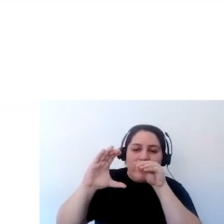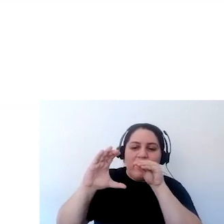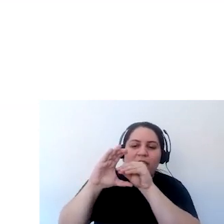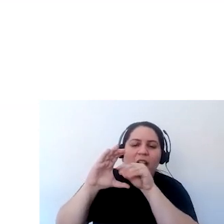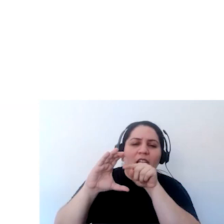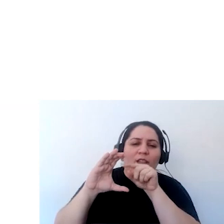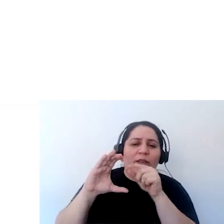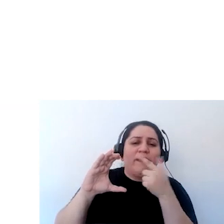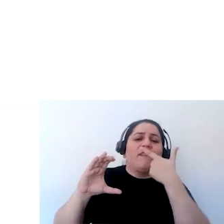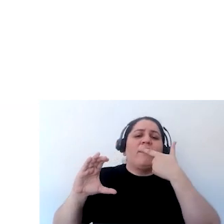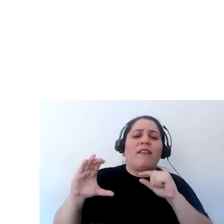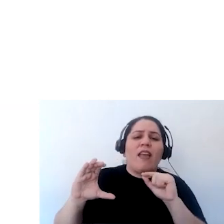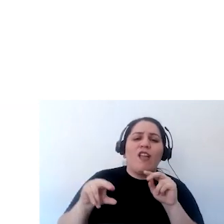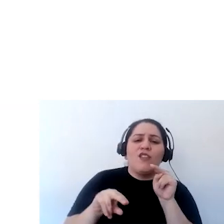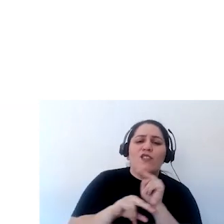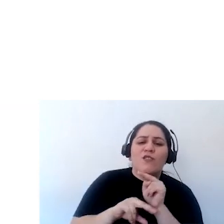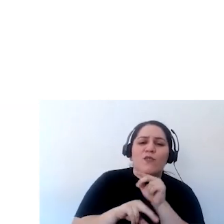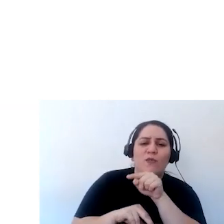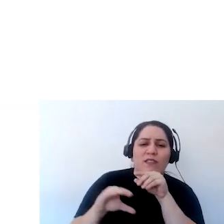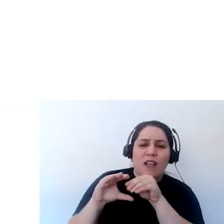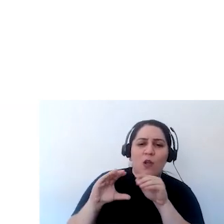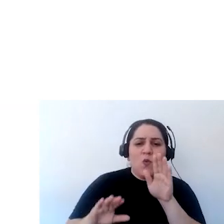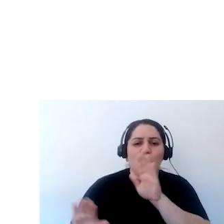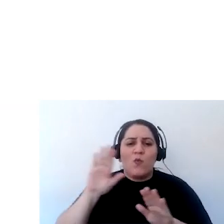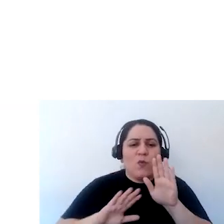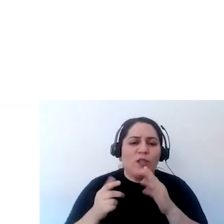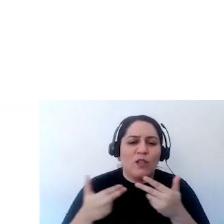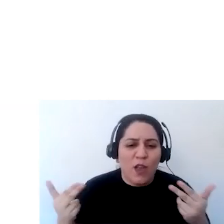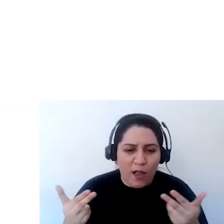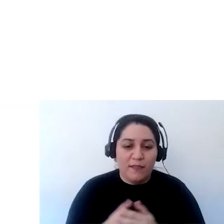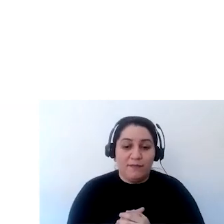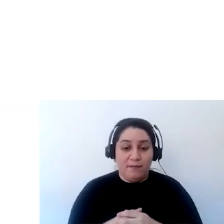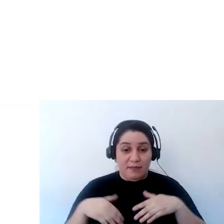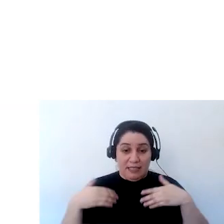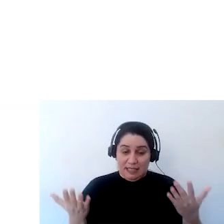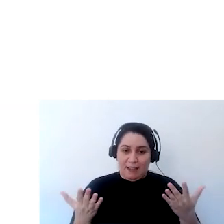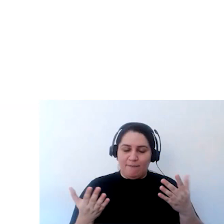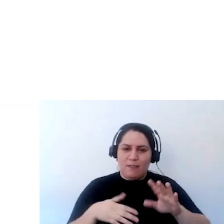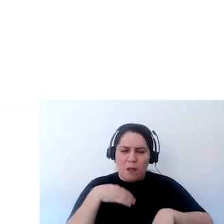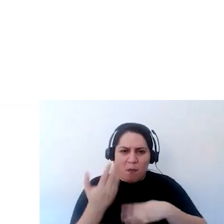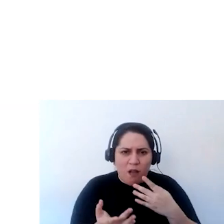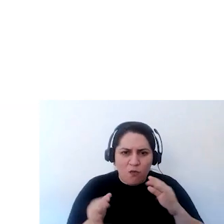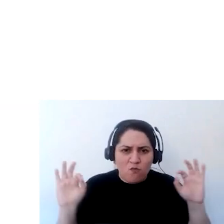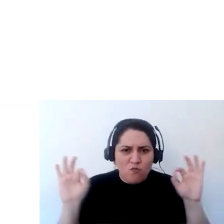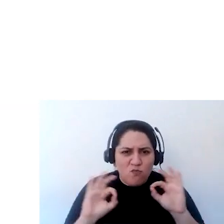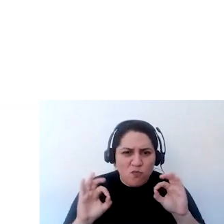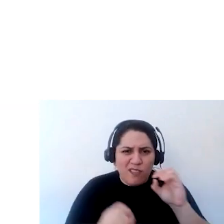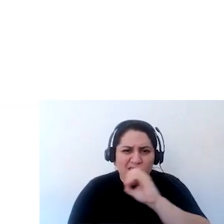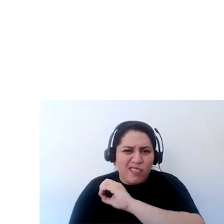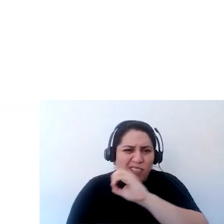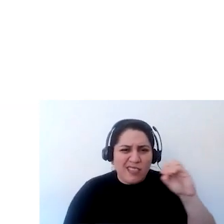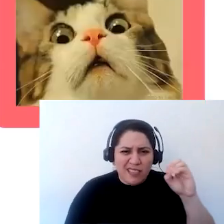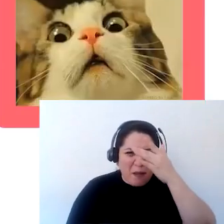quem é que cuida dessa parte? E quando a gente recebe a resposta que ninguém está cuidando dessa